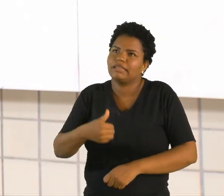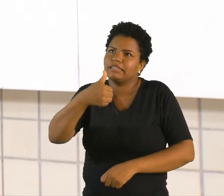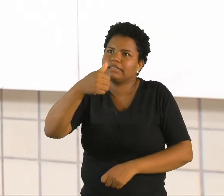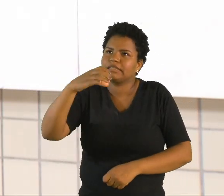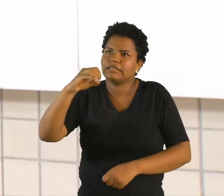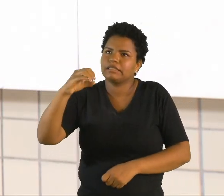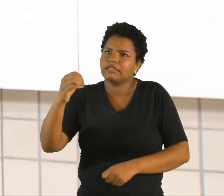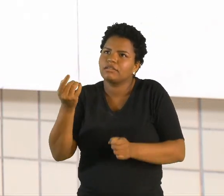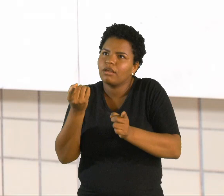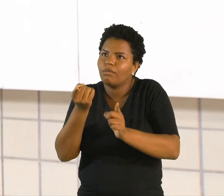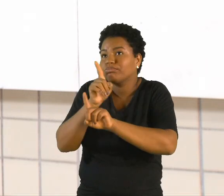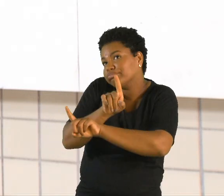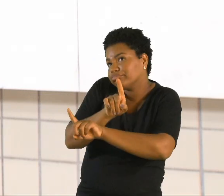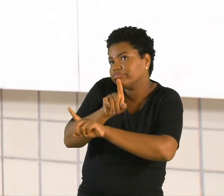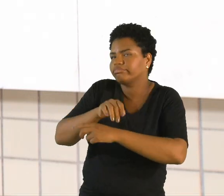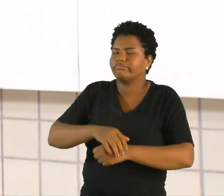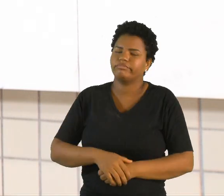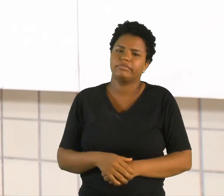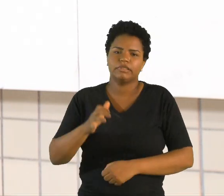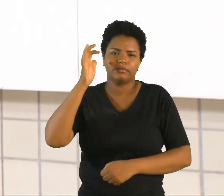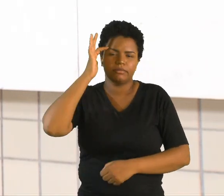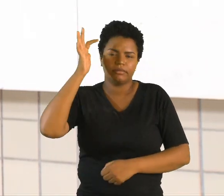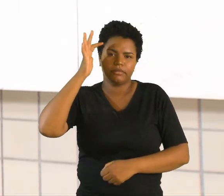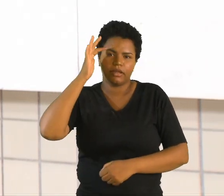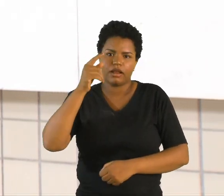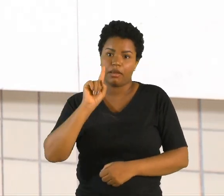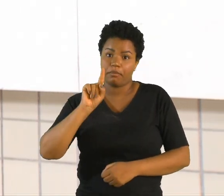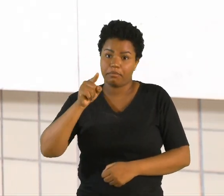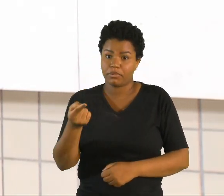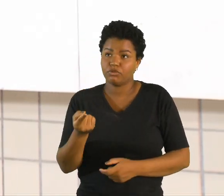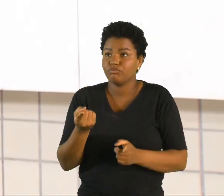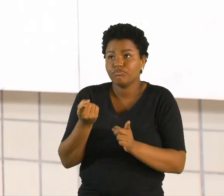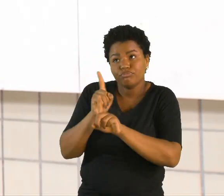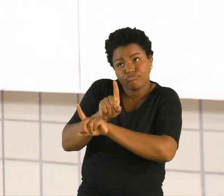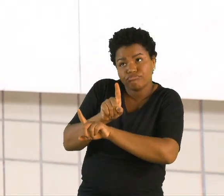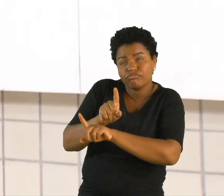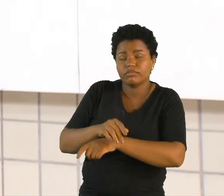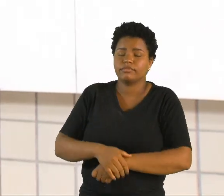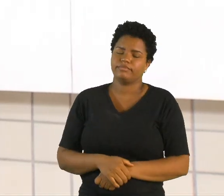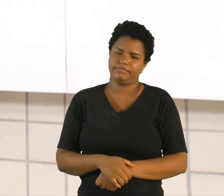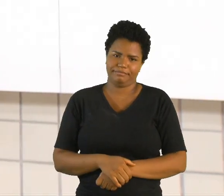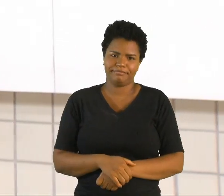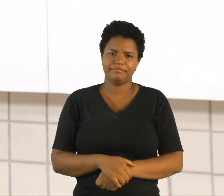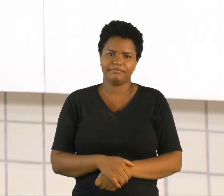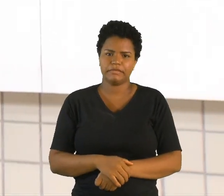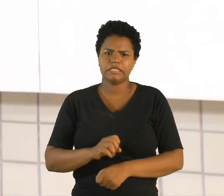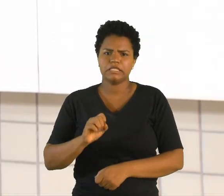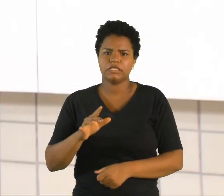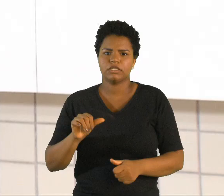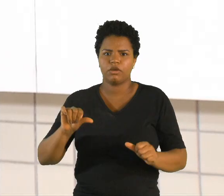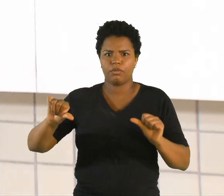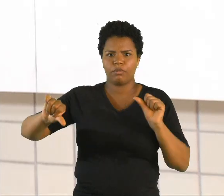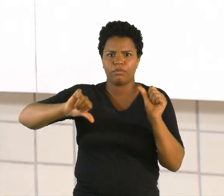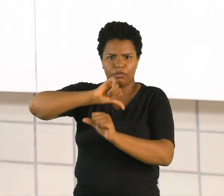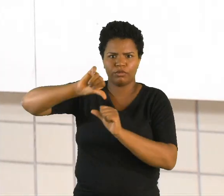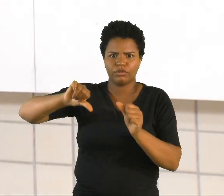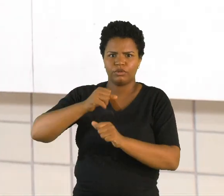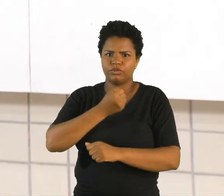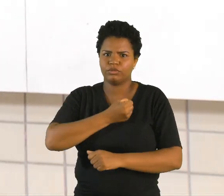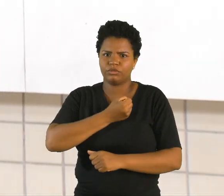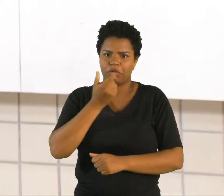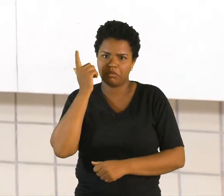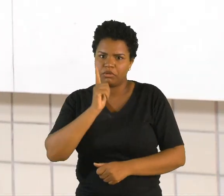ao contrário, eu consigo imaginar o 1000 ao contrário. Mas e se eu mudar os números, você vai conseguir